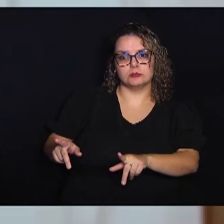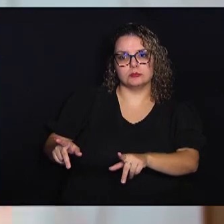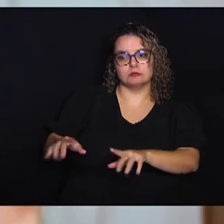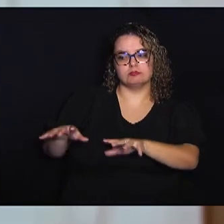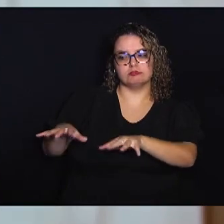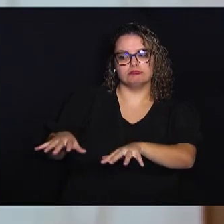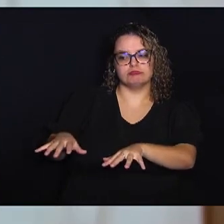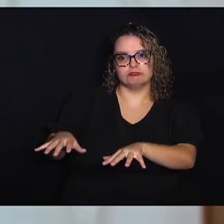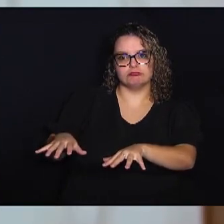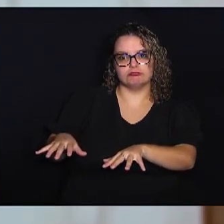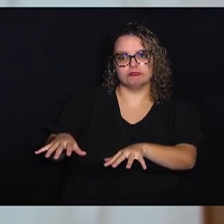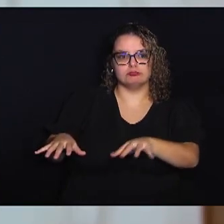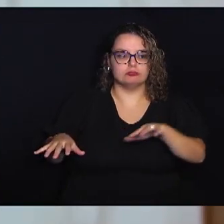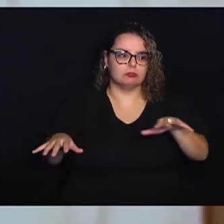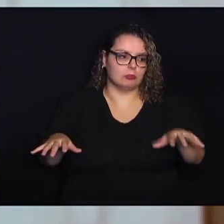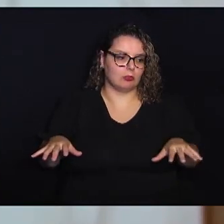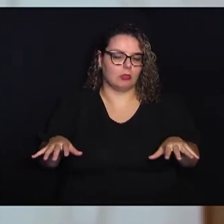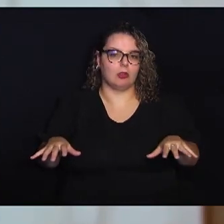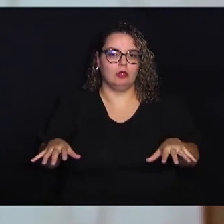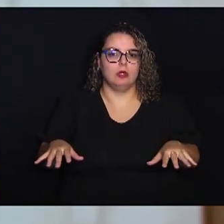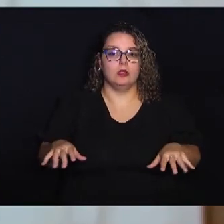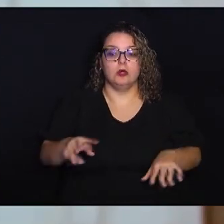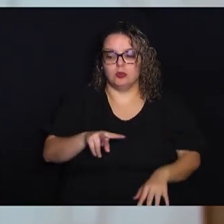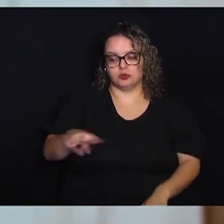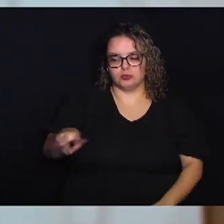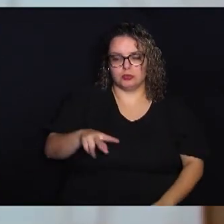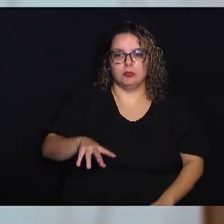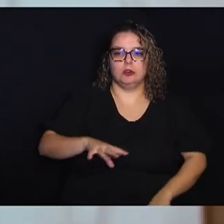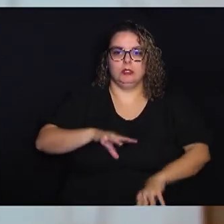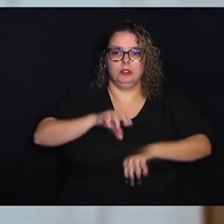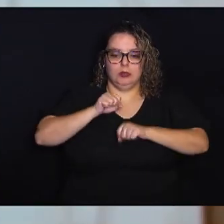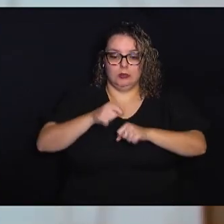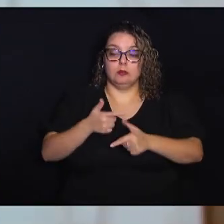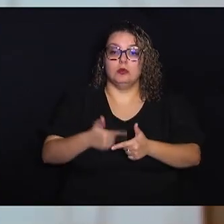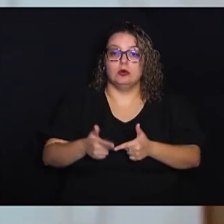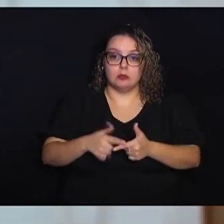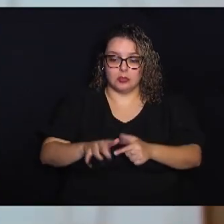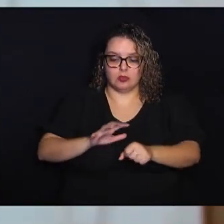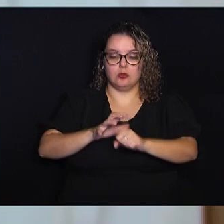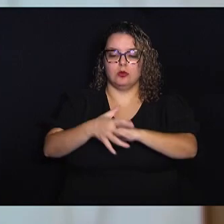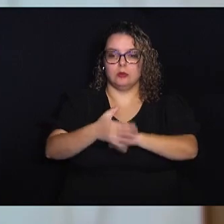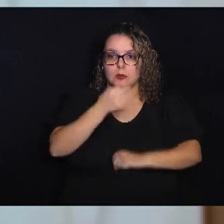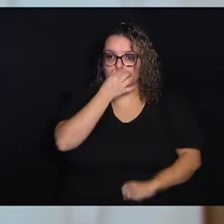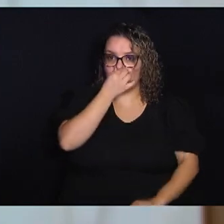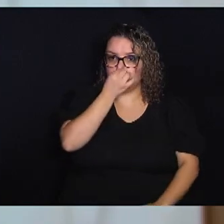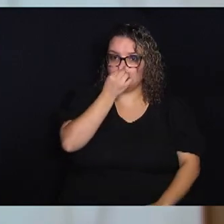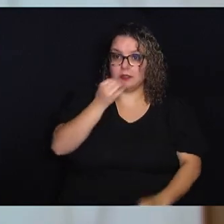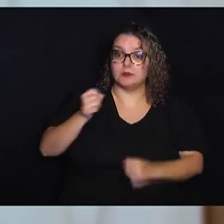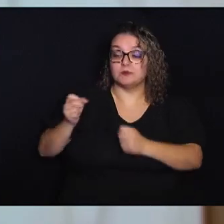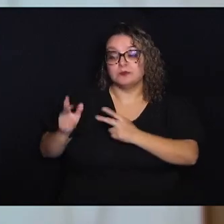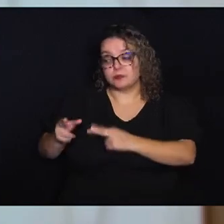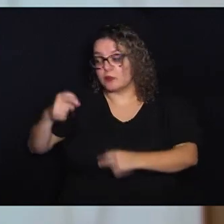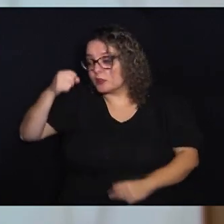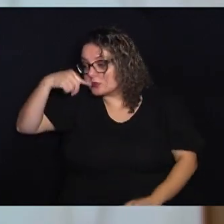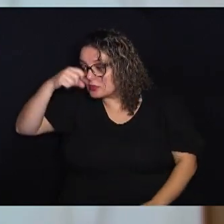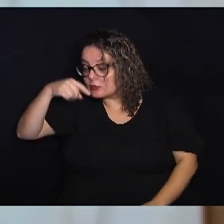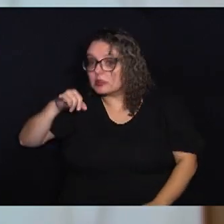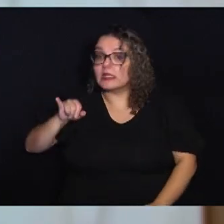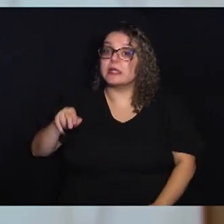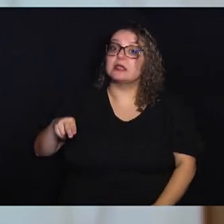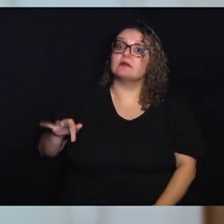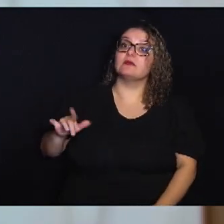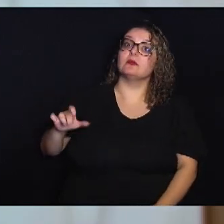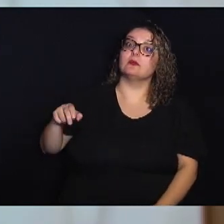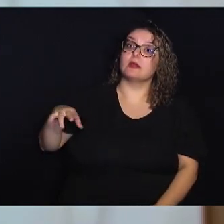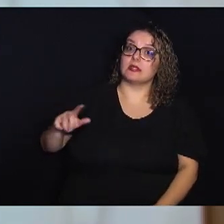dois causam quadros respiratórios, tanto o Covid quanto a gripe causada pela influenza, né? Então, lembrando